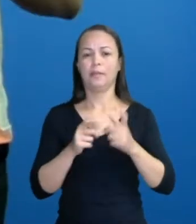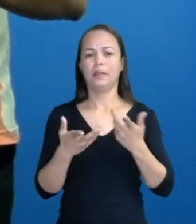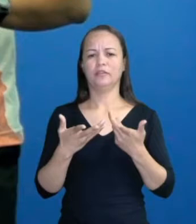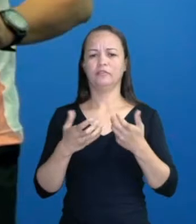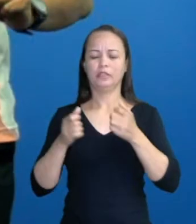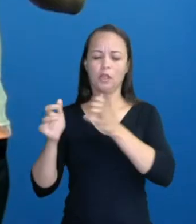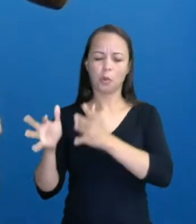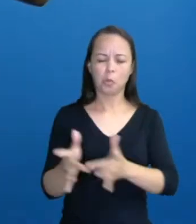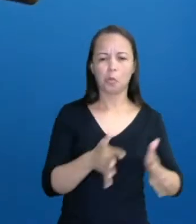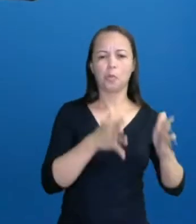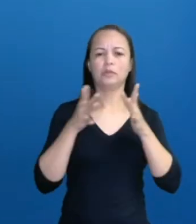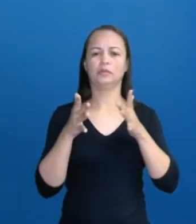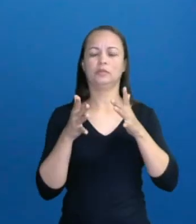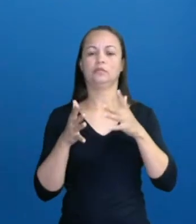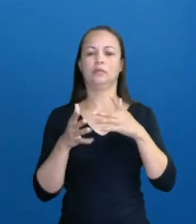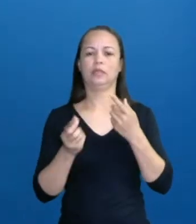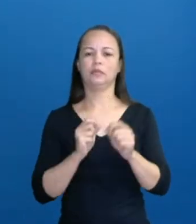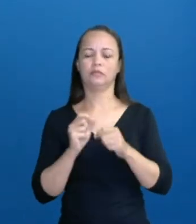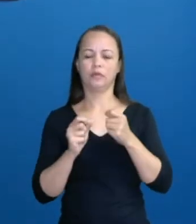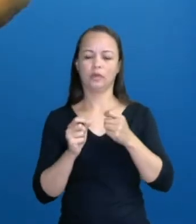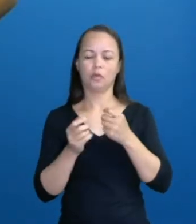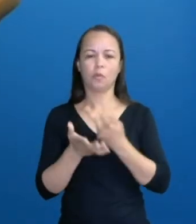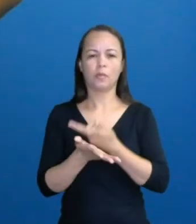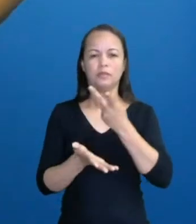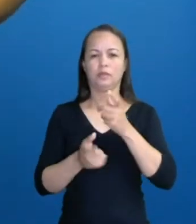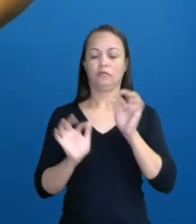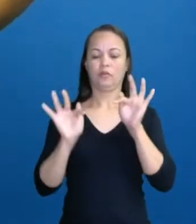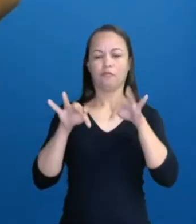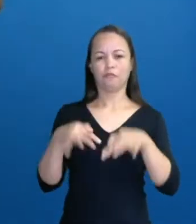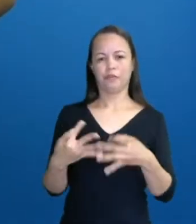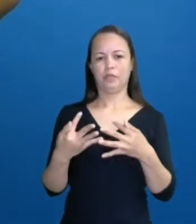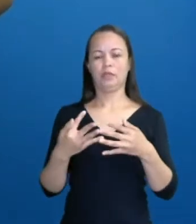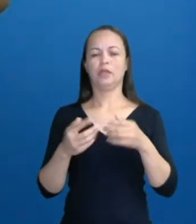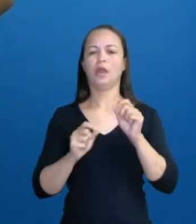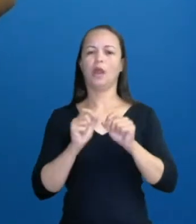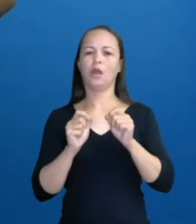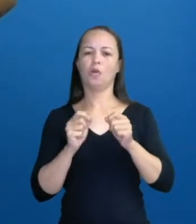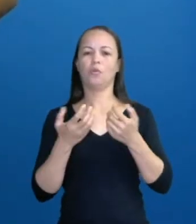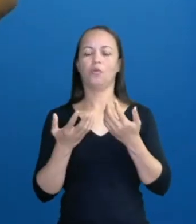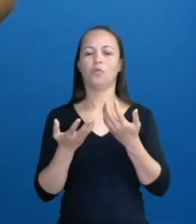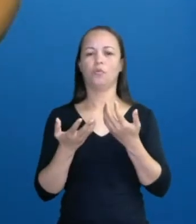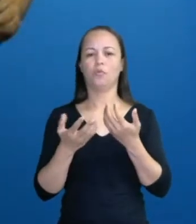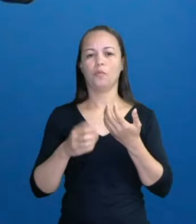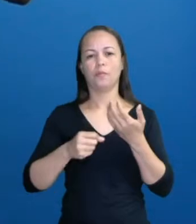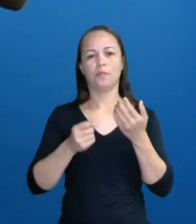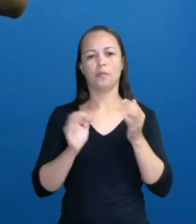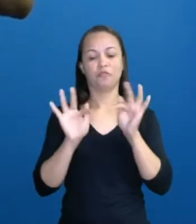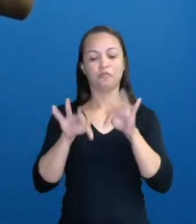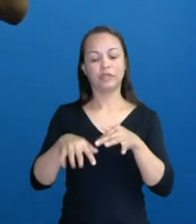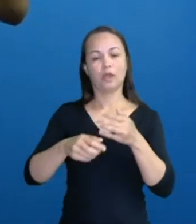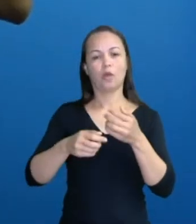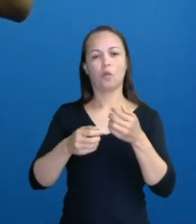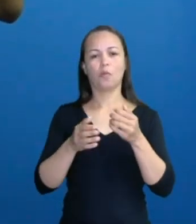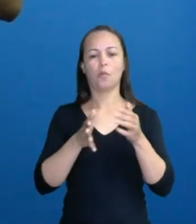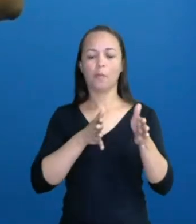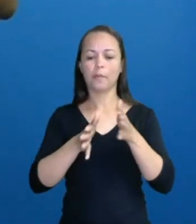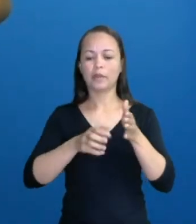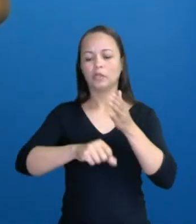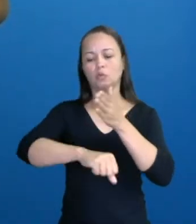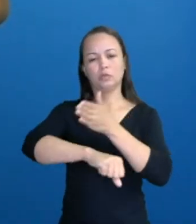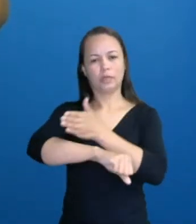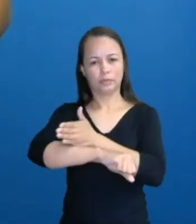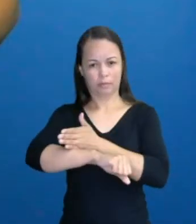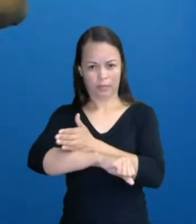seu declínio que vai se colocar fim a esse período chamado de Idade Média. Mas por que